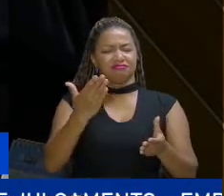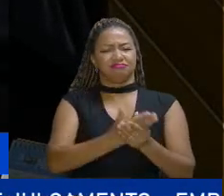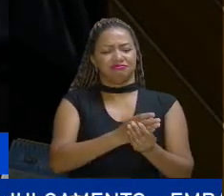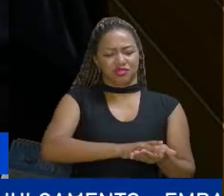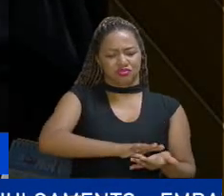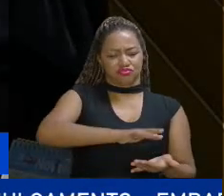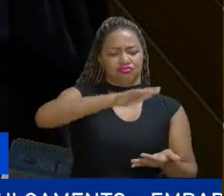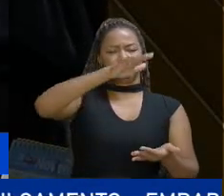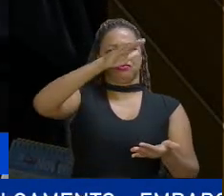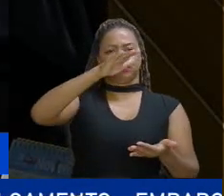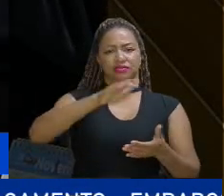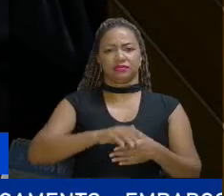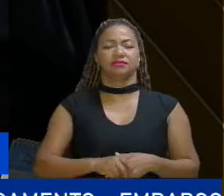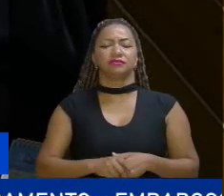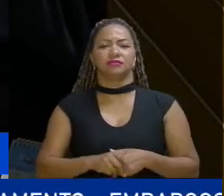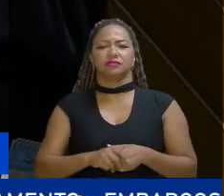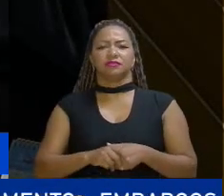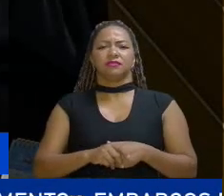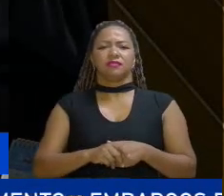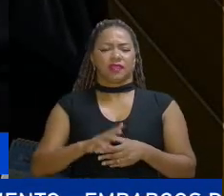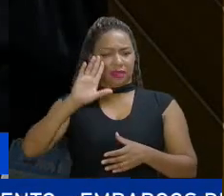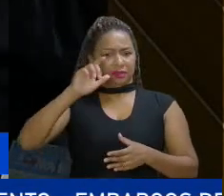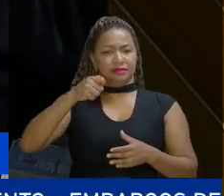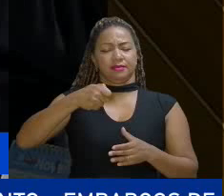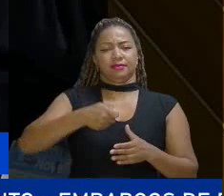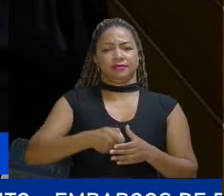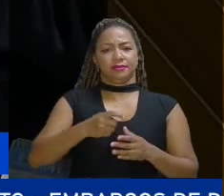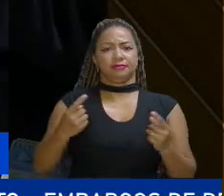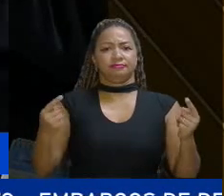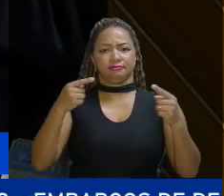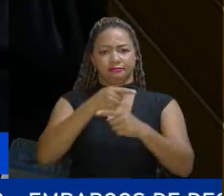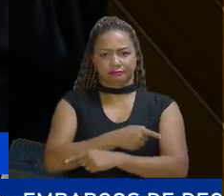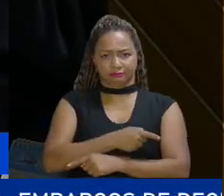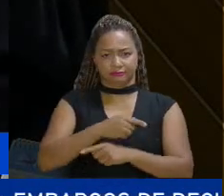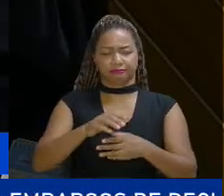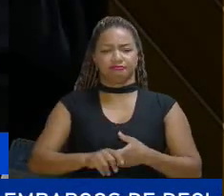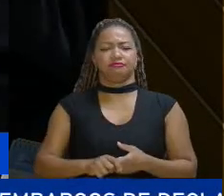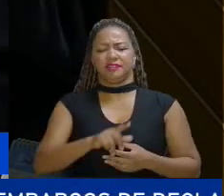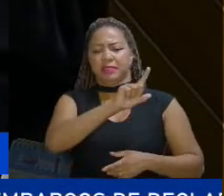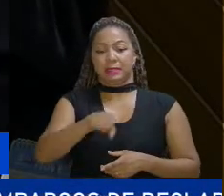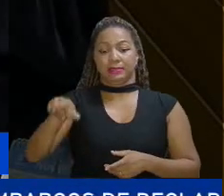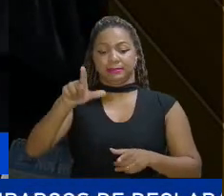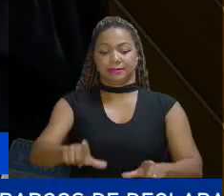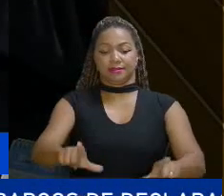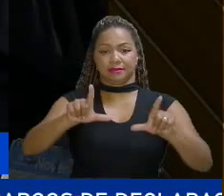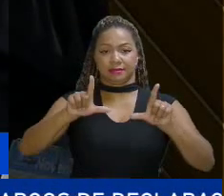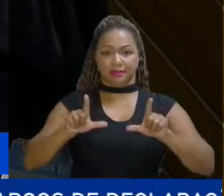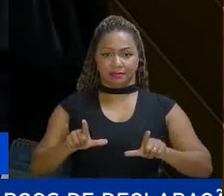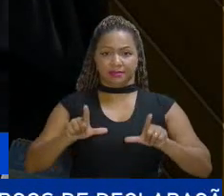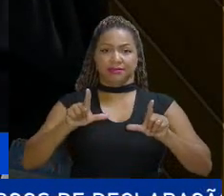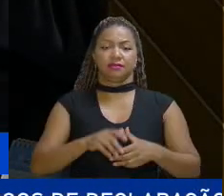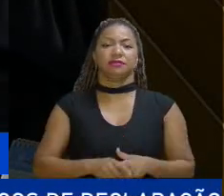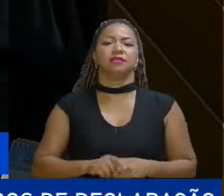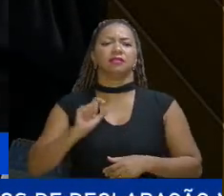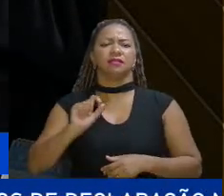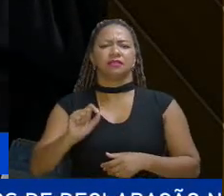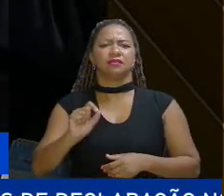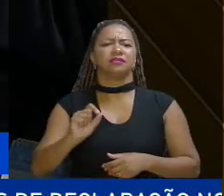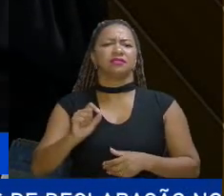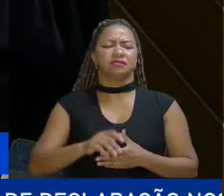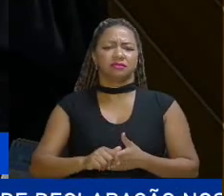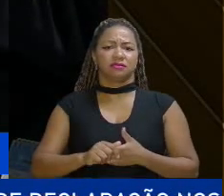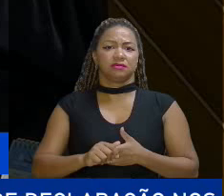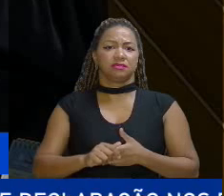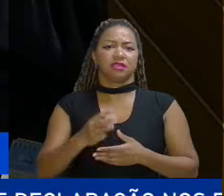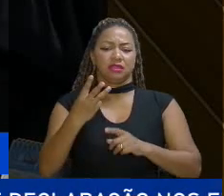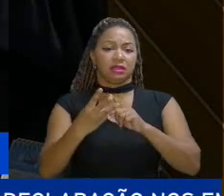autos, criando óbices à execução da decisão que lhe cassou o diploma. Eu faço tal afirmação calcado no fato da recorrente ter